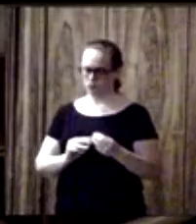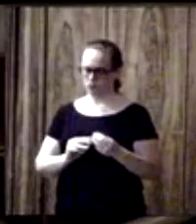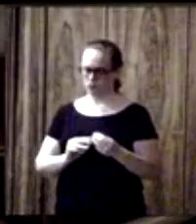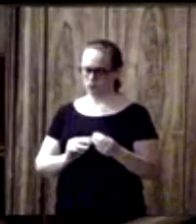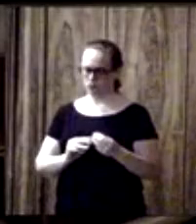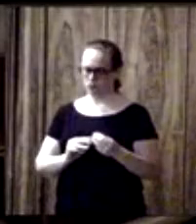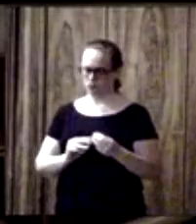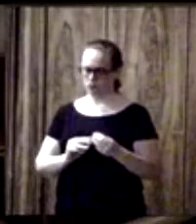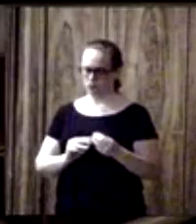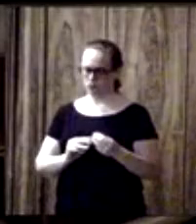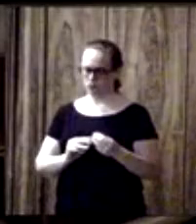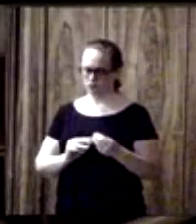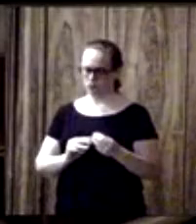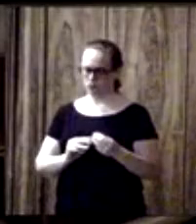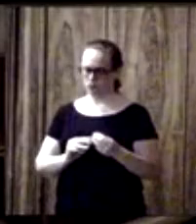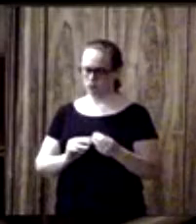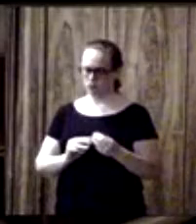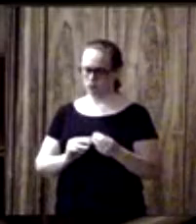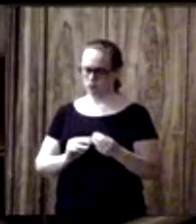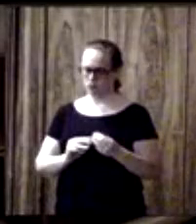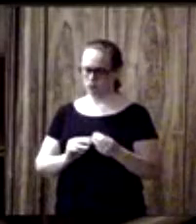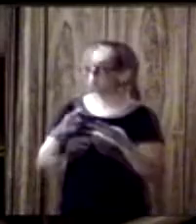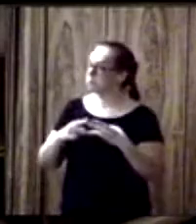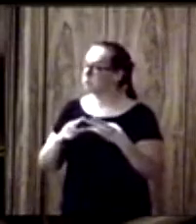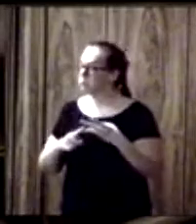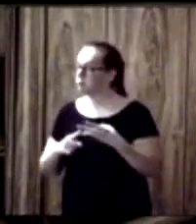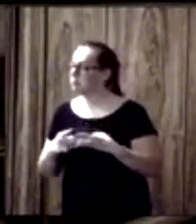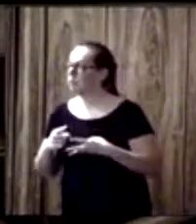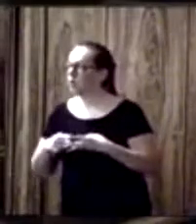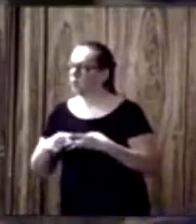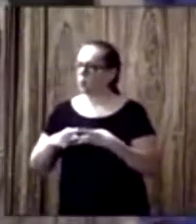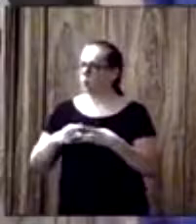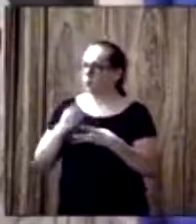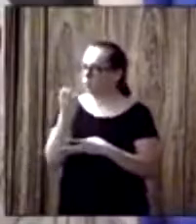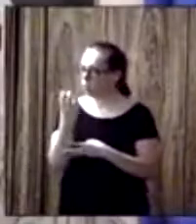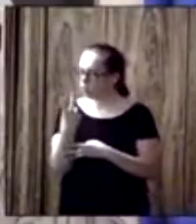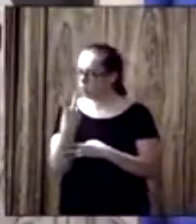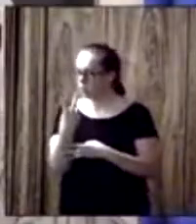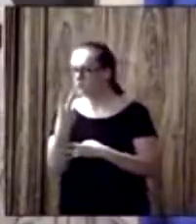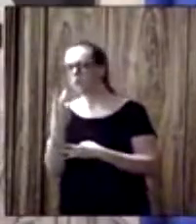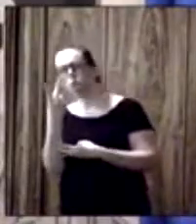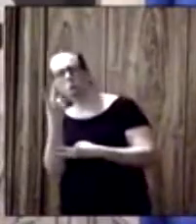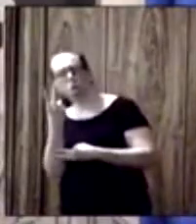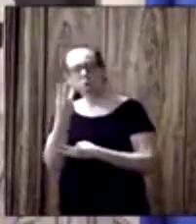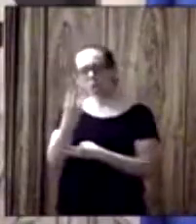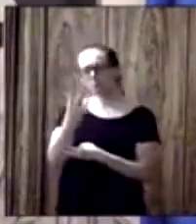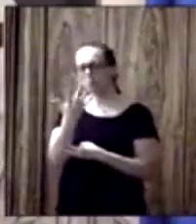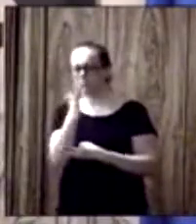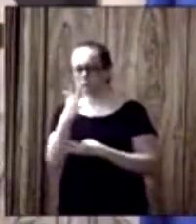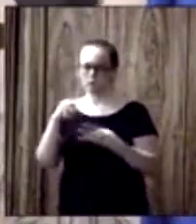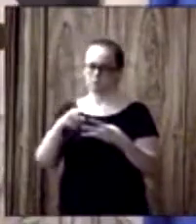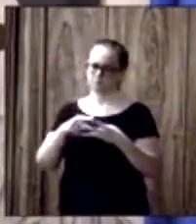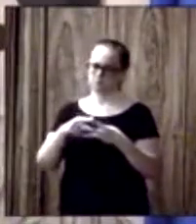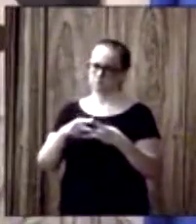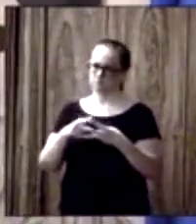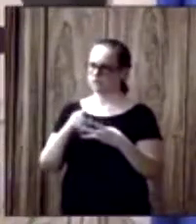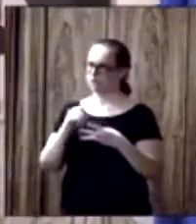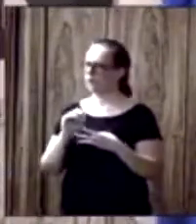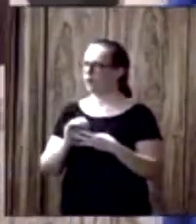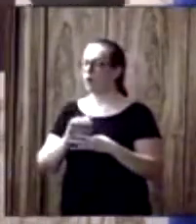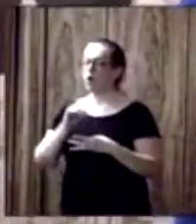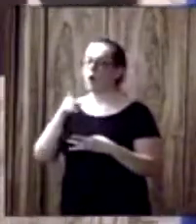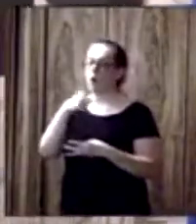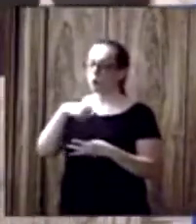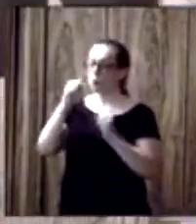tese, pode ter o seu desenvolvimento do Enem? Dois ou três? Ouçam.